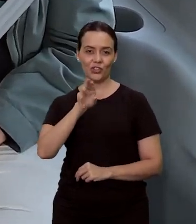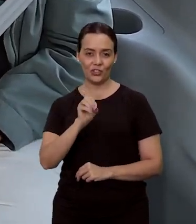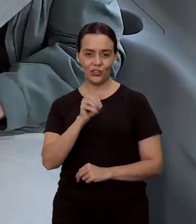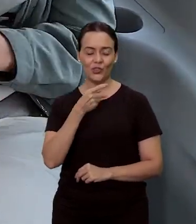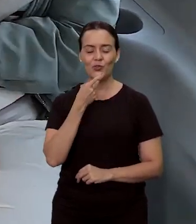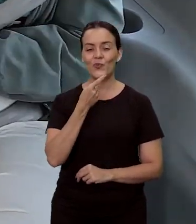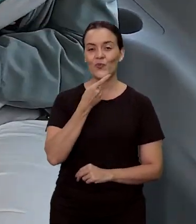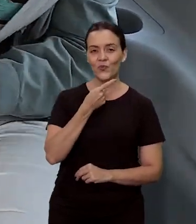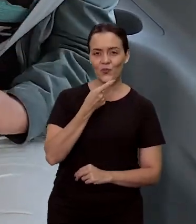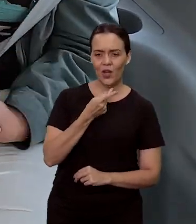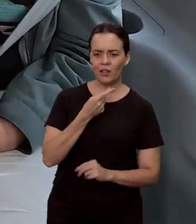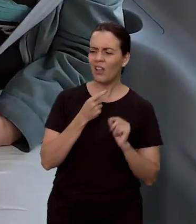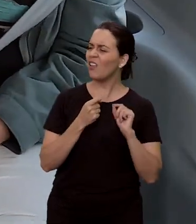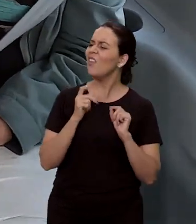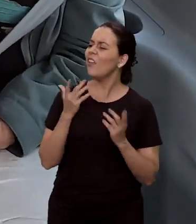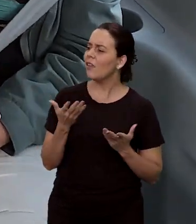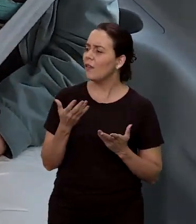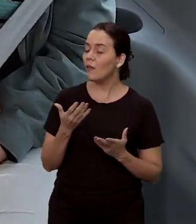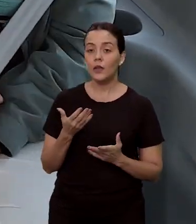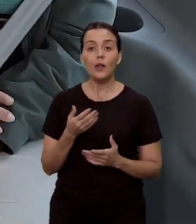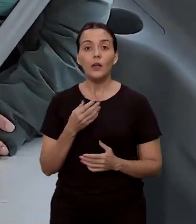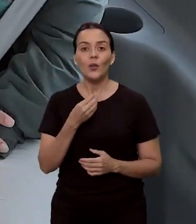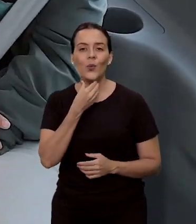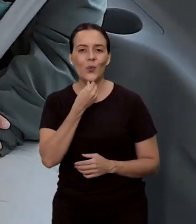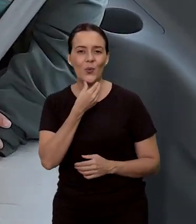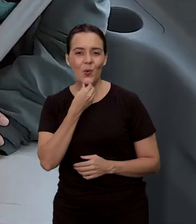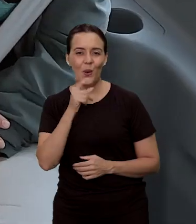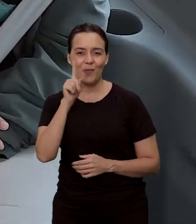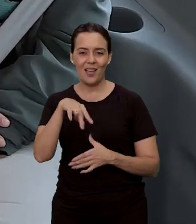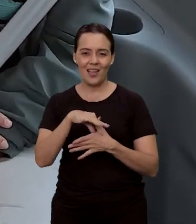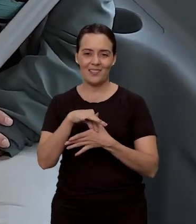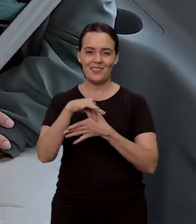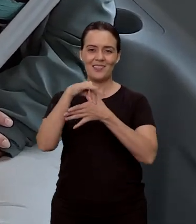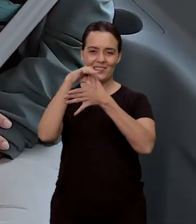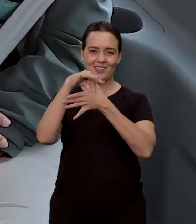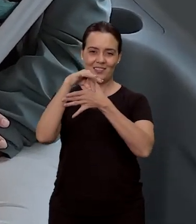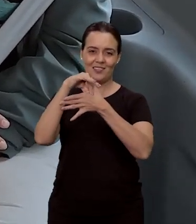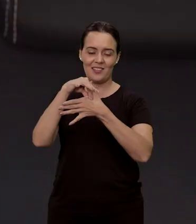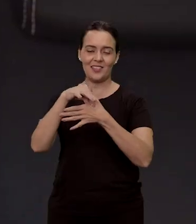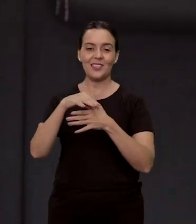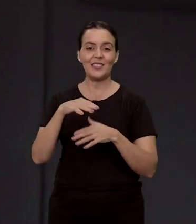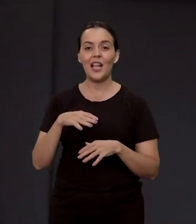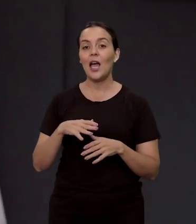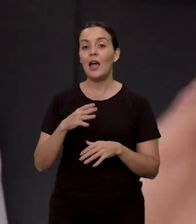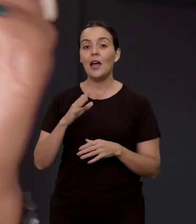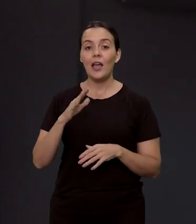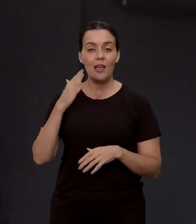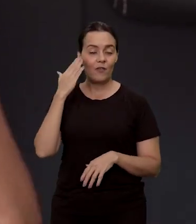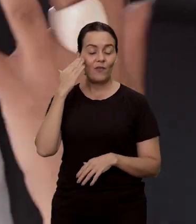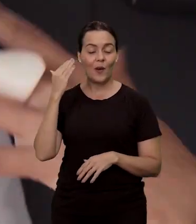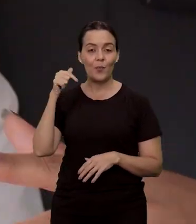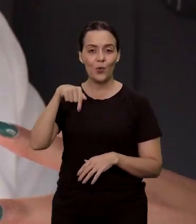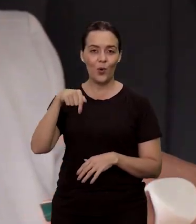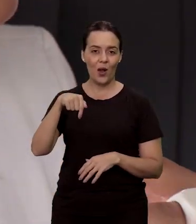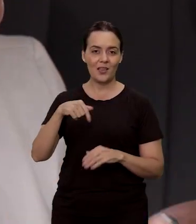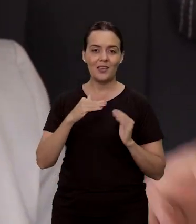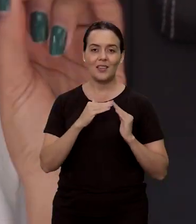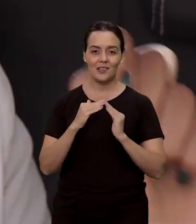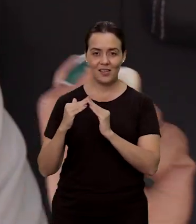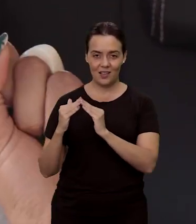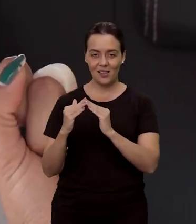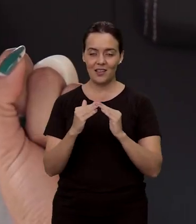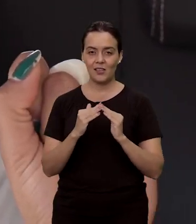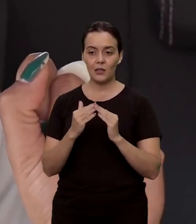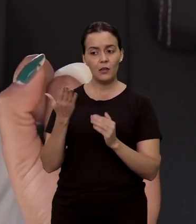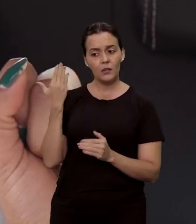que... Quem é Seu Quintino? Seu Quintino é uma das maiores lideranças ambientalistas da Brasilândia e ele conta que antigamente era